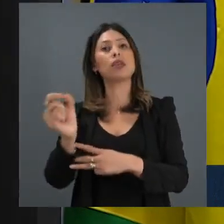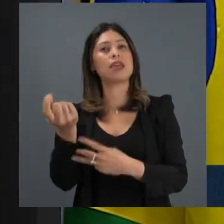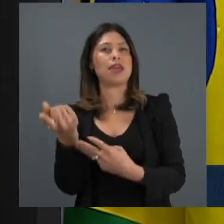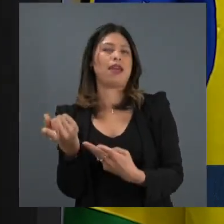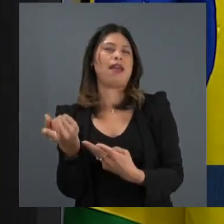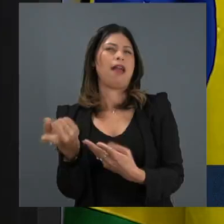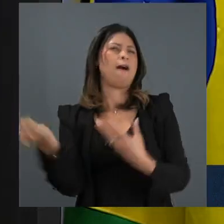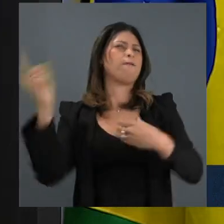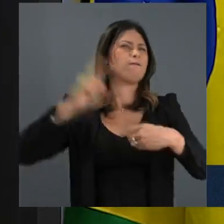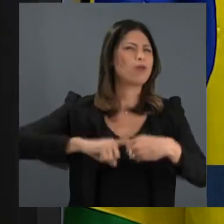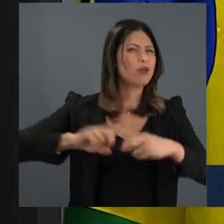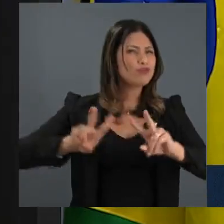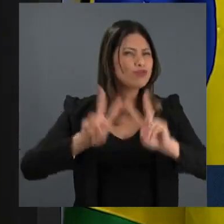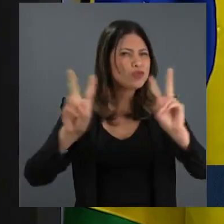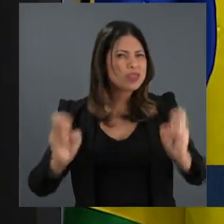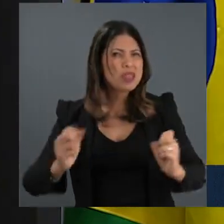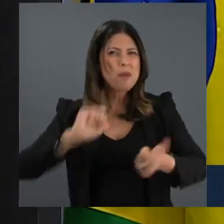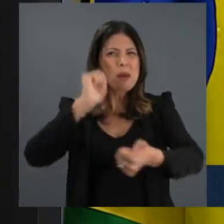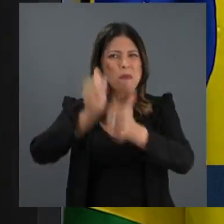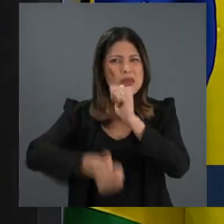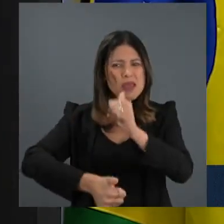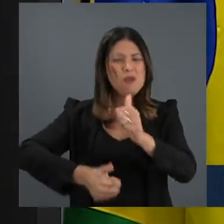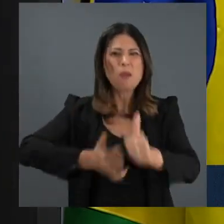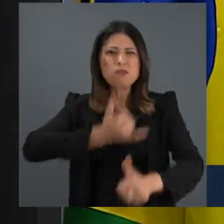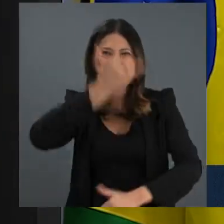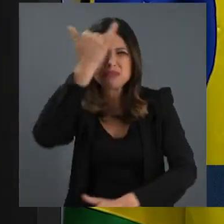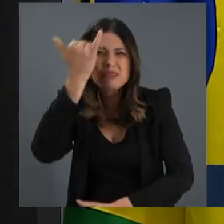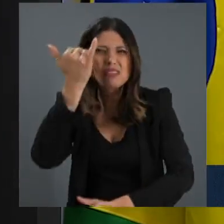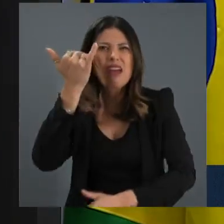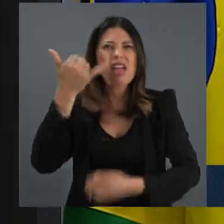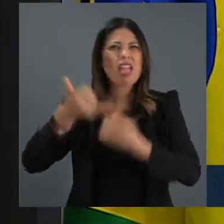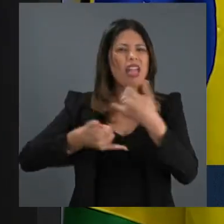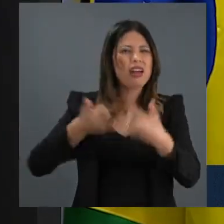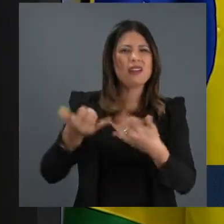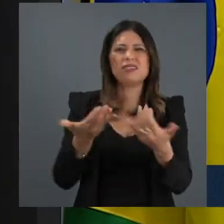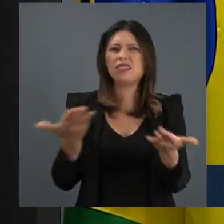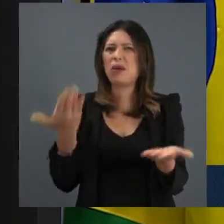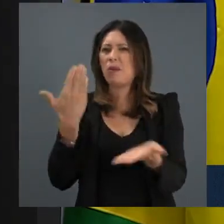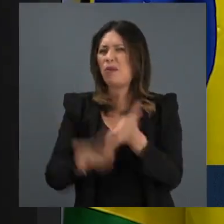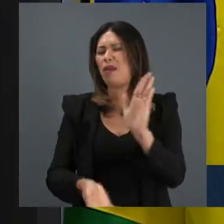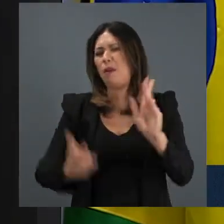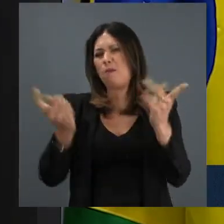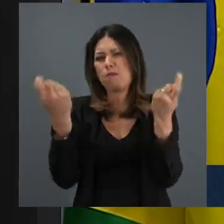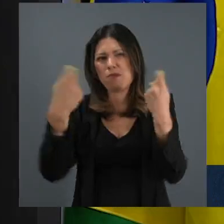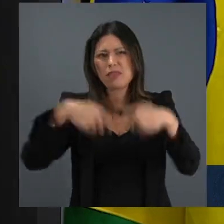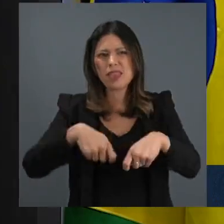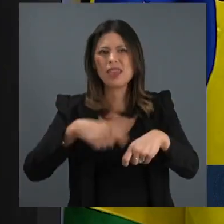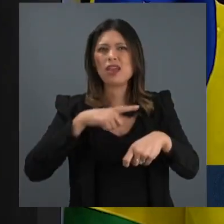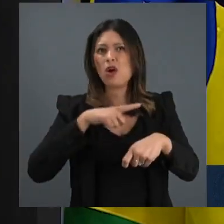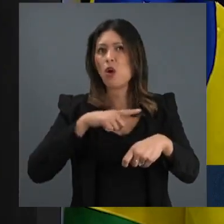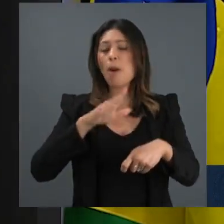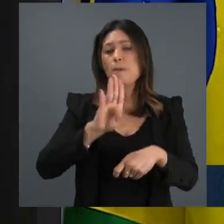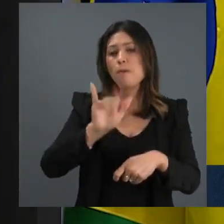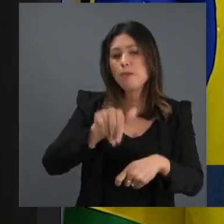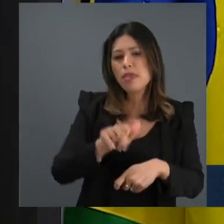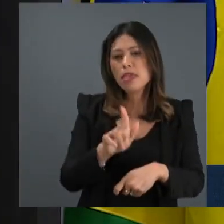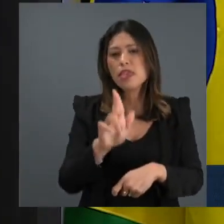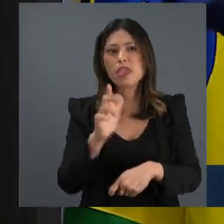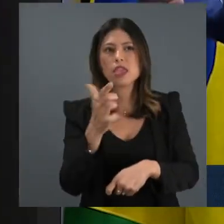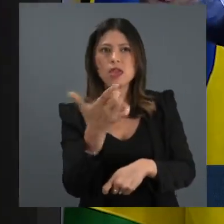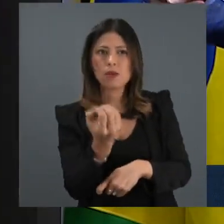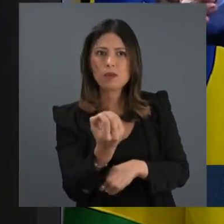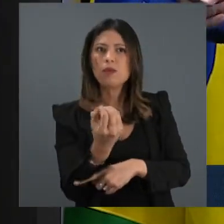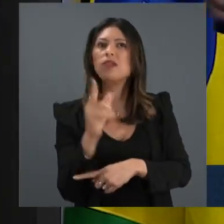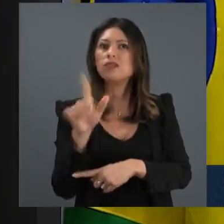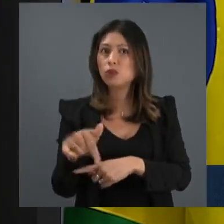no Brasil, que é uma porta aberta para a corrupção, lavagem de dinheiro, destruição de família. Só aquelas apostas esportivas que nós aprovamos